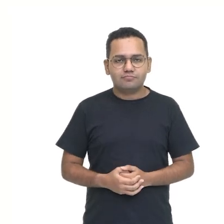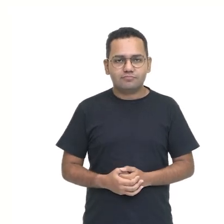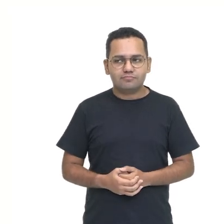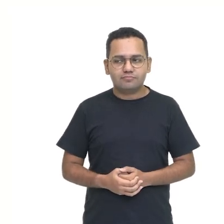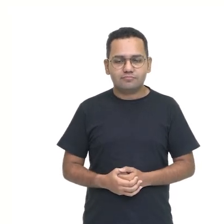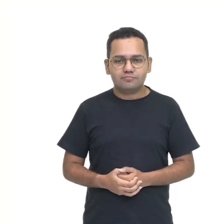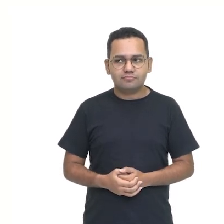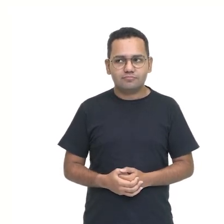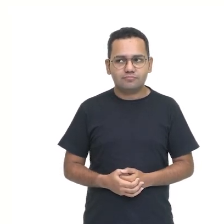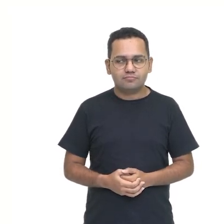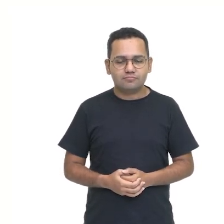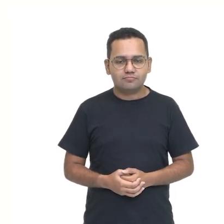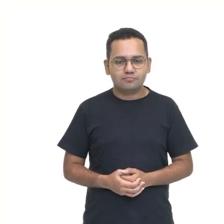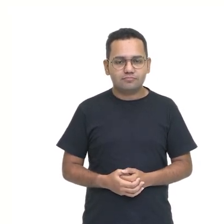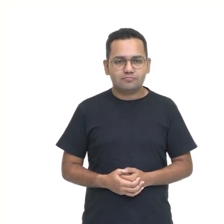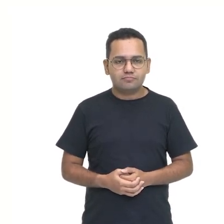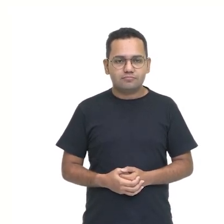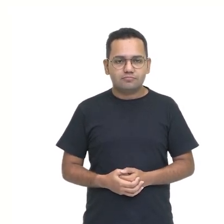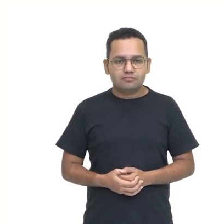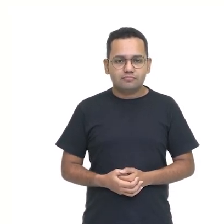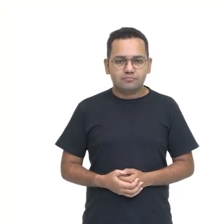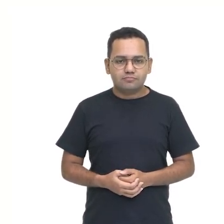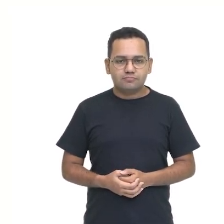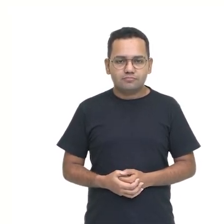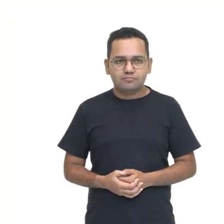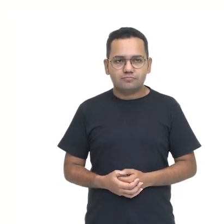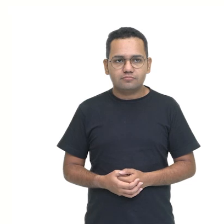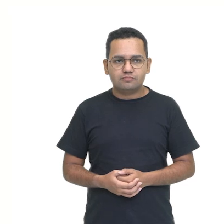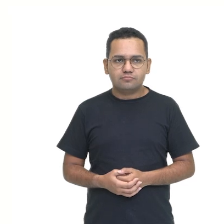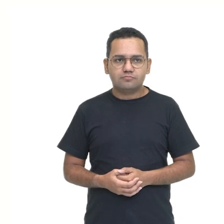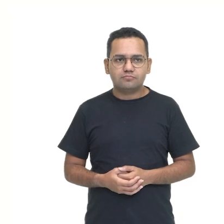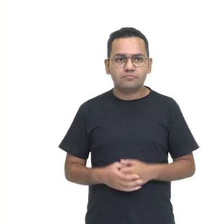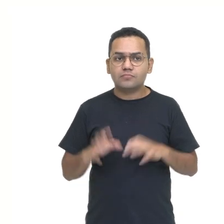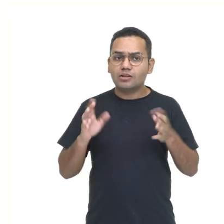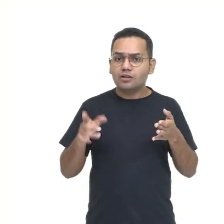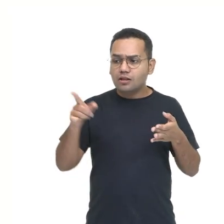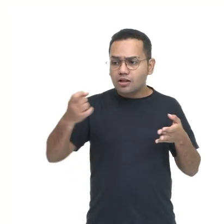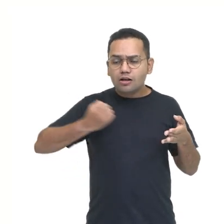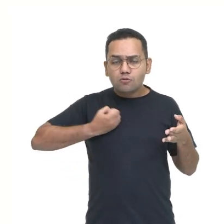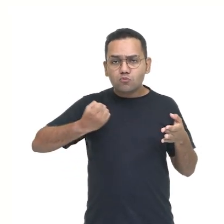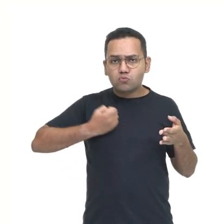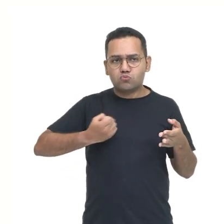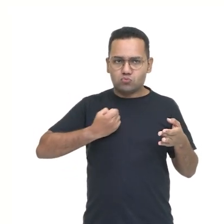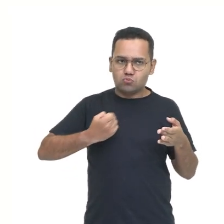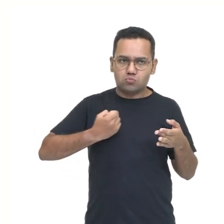Com esses números, né, com esses algarismos que nos foi